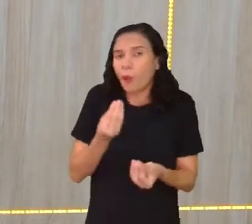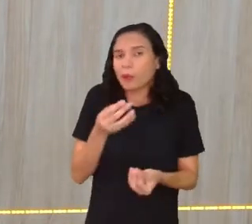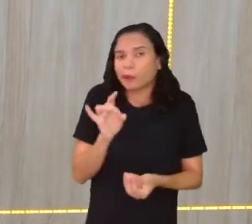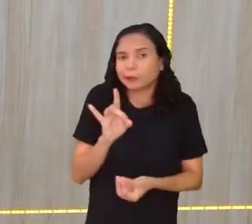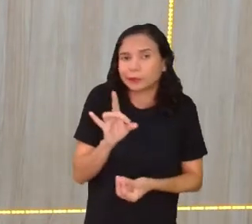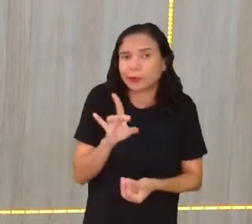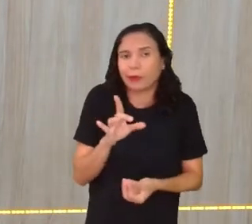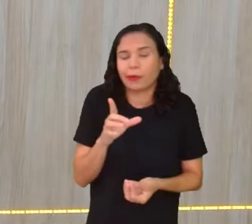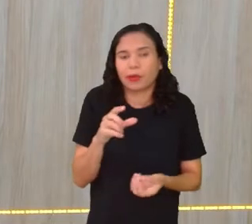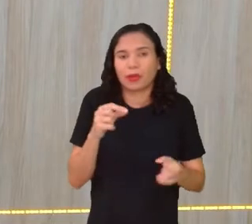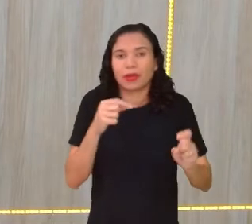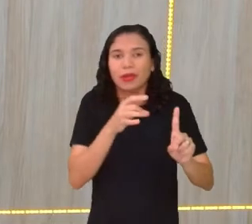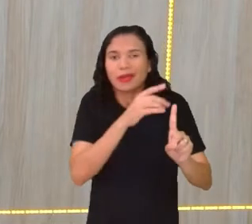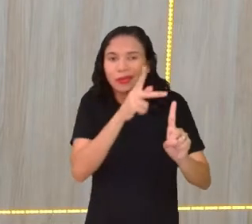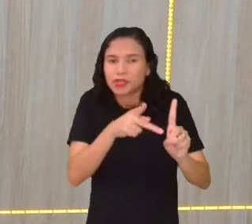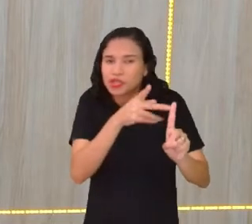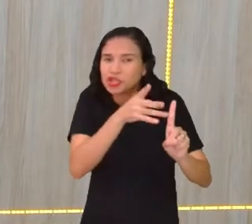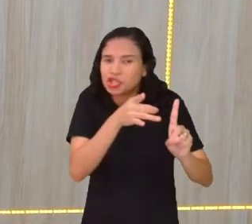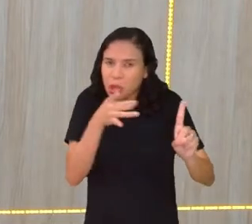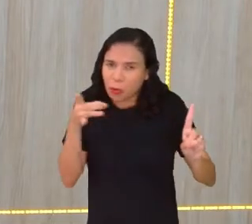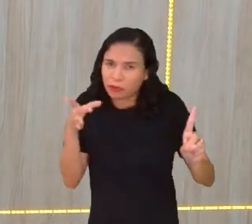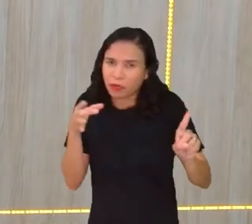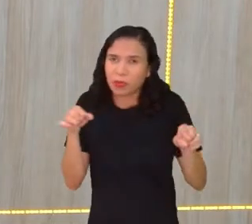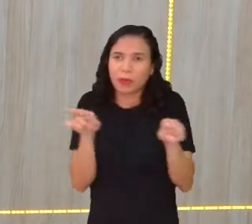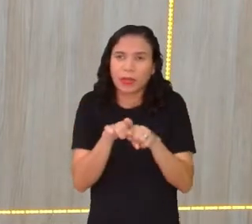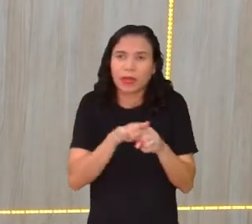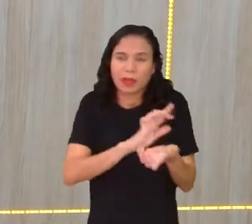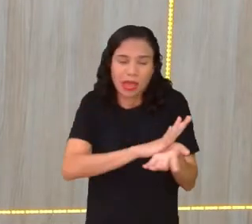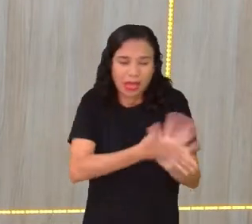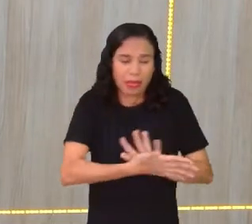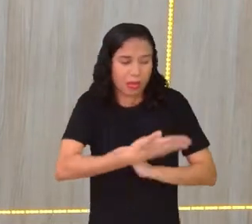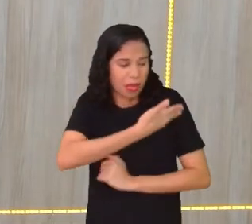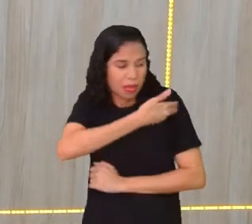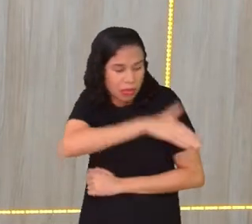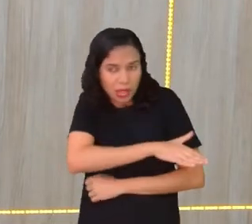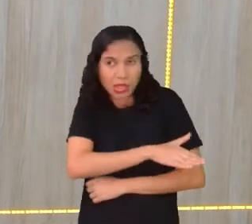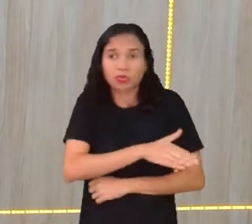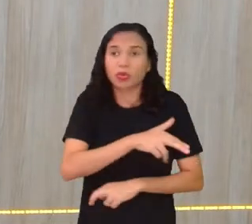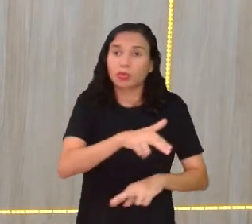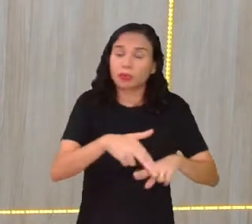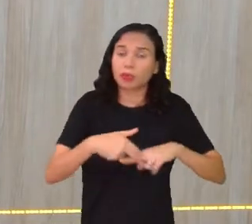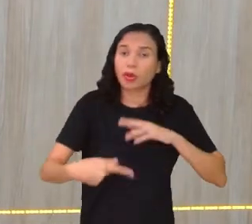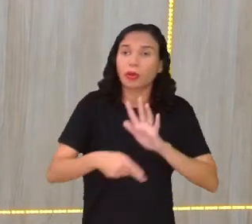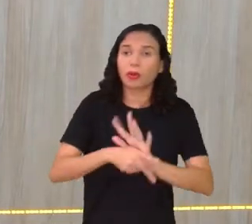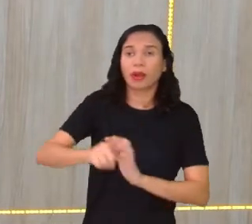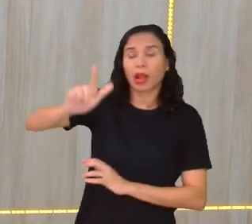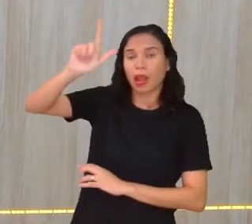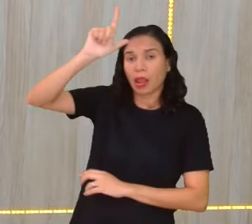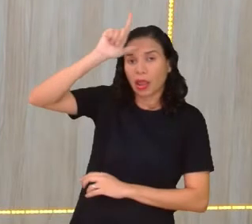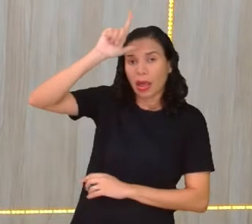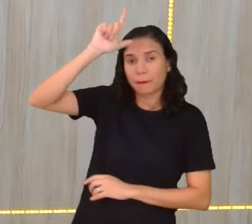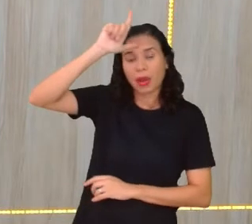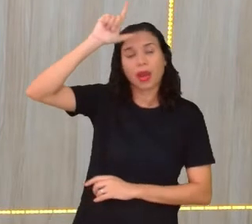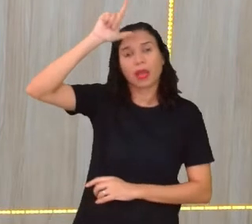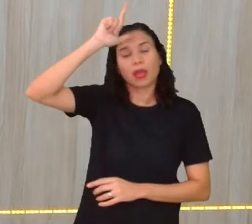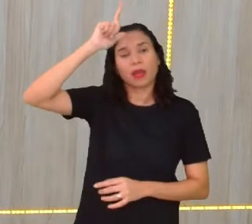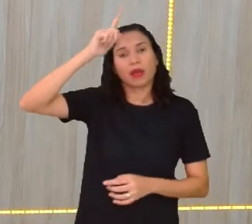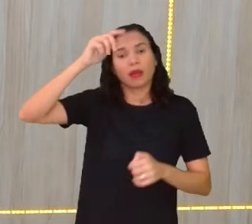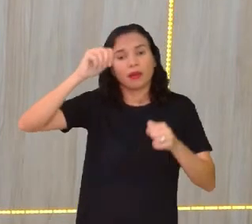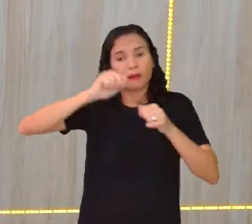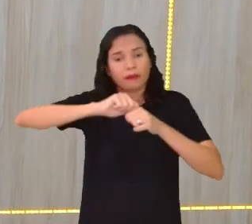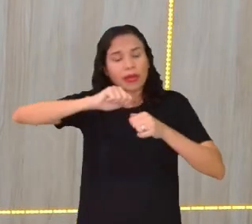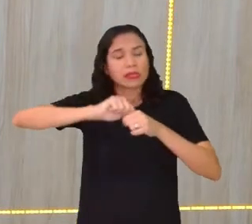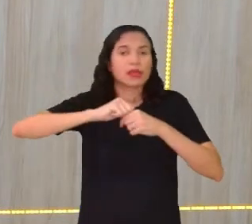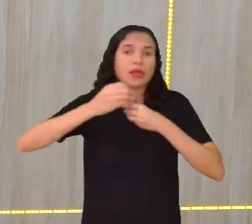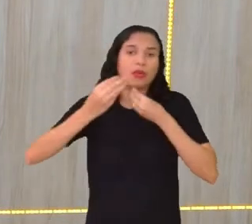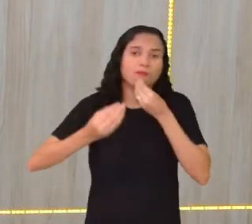uma questão de xenofobia, mas uma questão de racismo mesmo, que levou os alemães a promoverem, né,